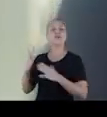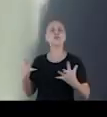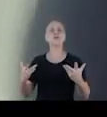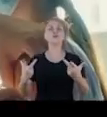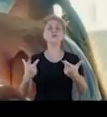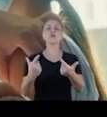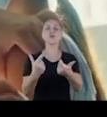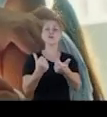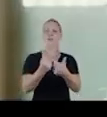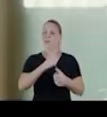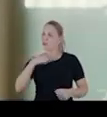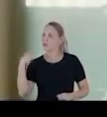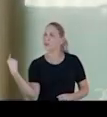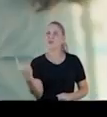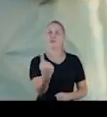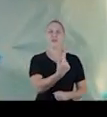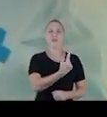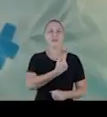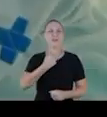proteção.